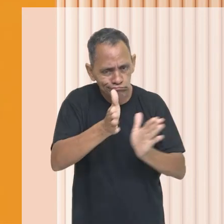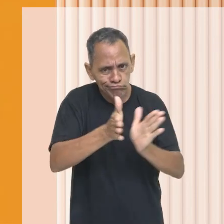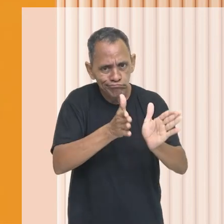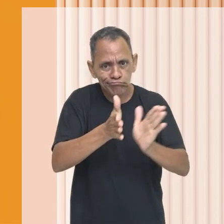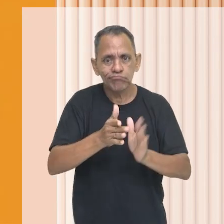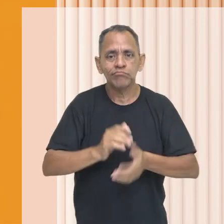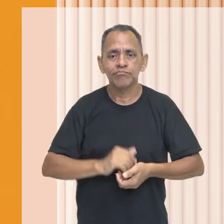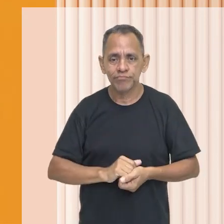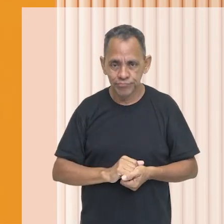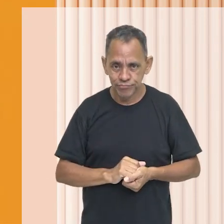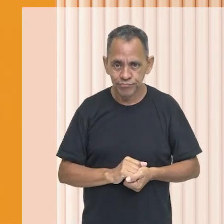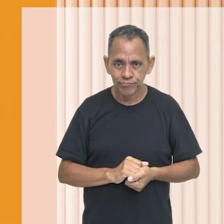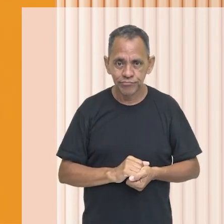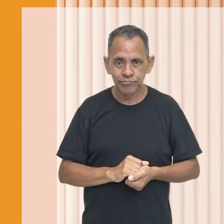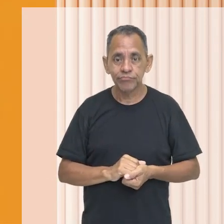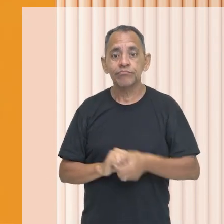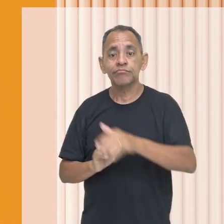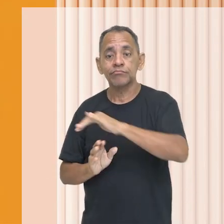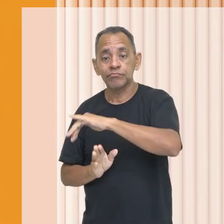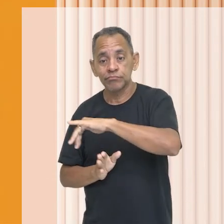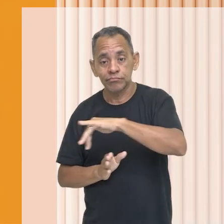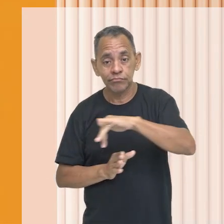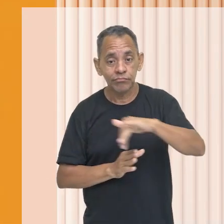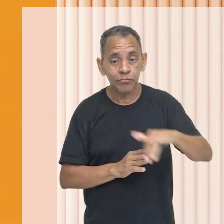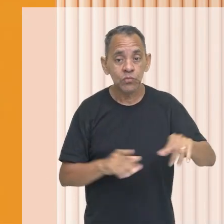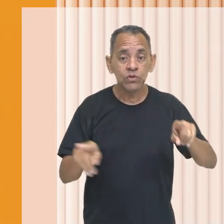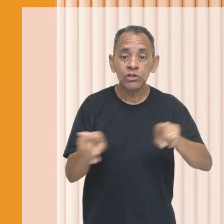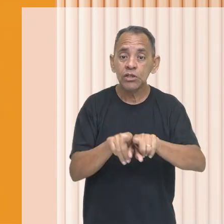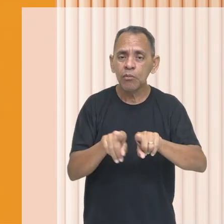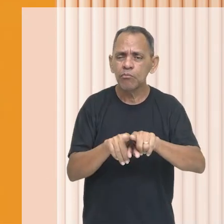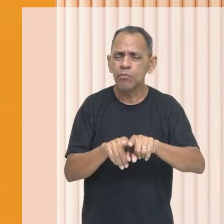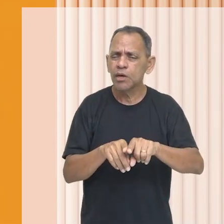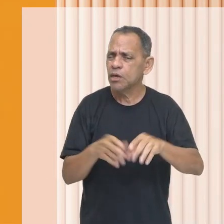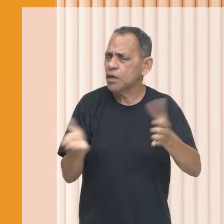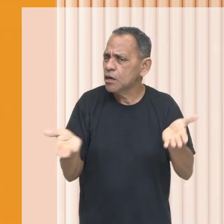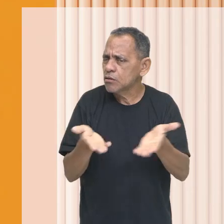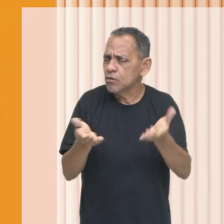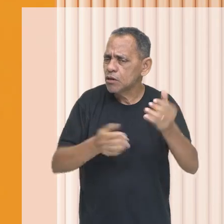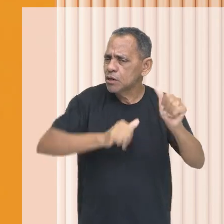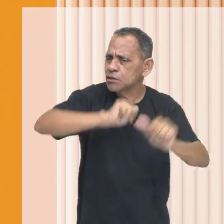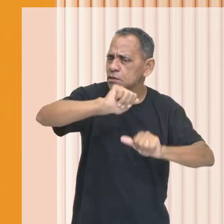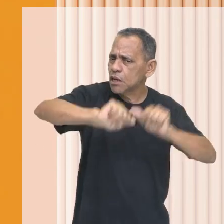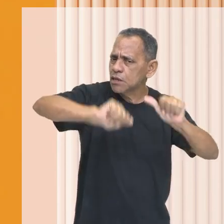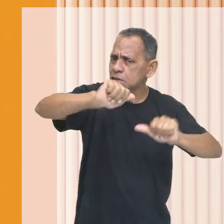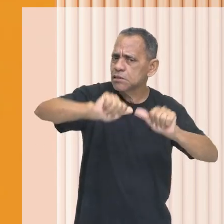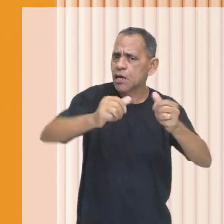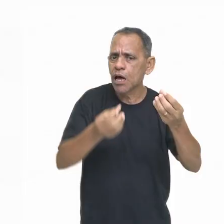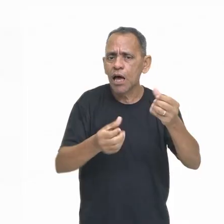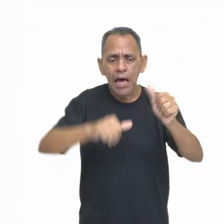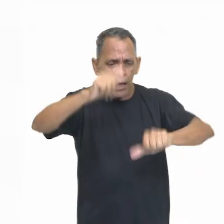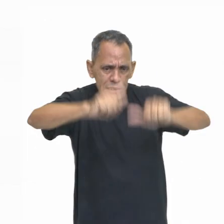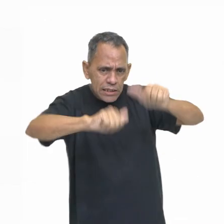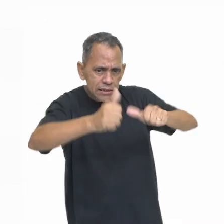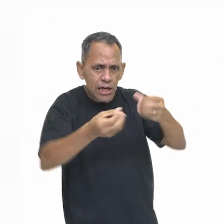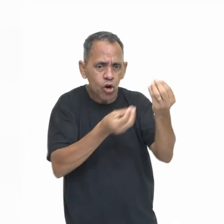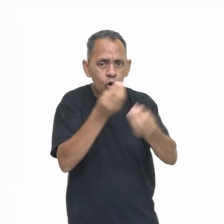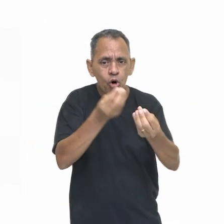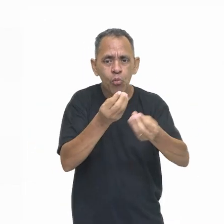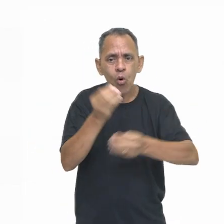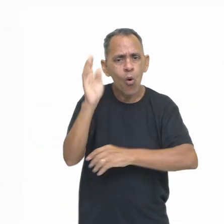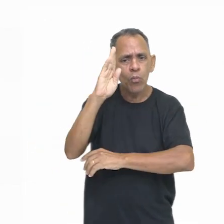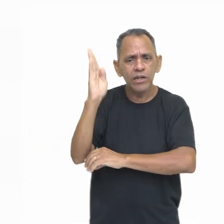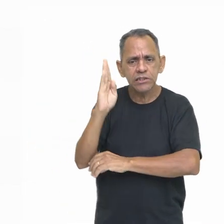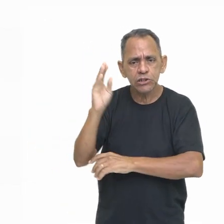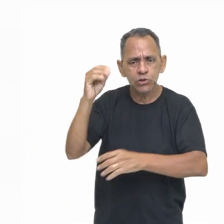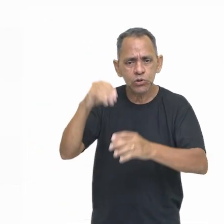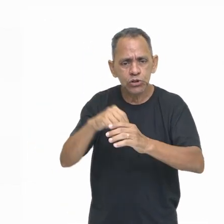bom? Mas agora vamos, né, analisar um pouco mais a situação do Brasil. Vamos lá. Olha